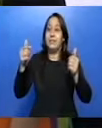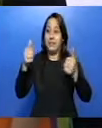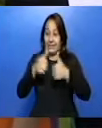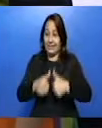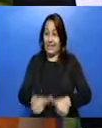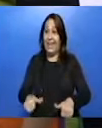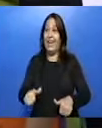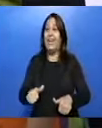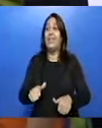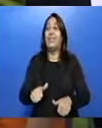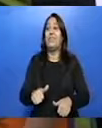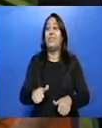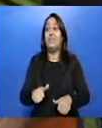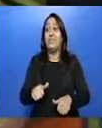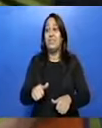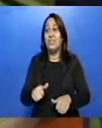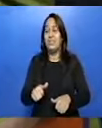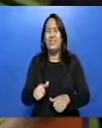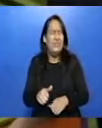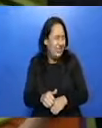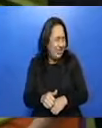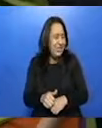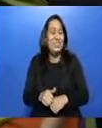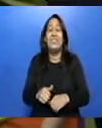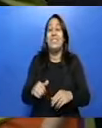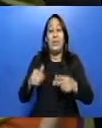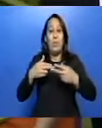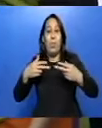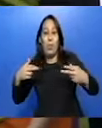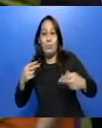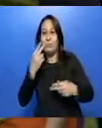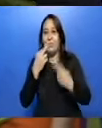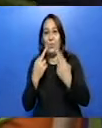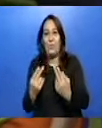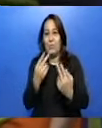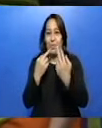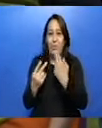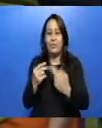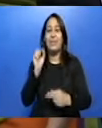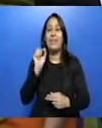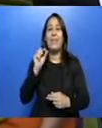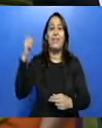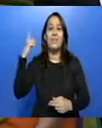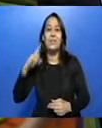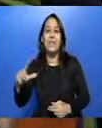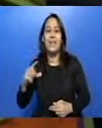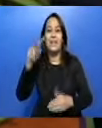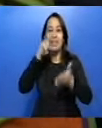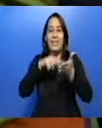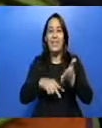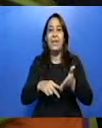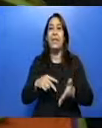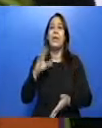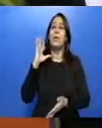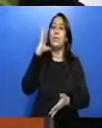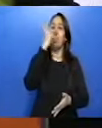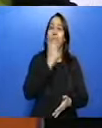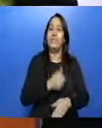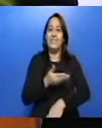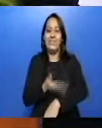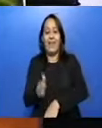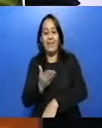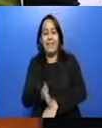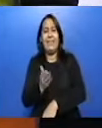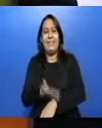o tatá e o tatu tomam chá. Quero ver quem consegue ler isso bem bonito, hein? Treina, treina várias